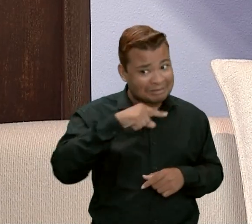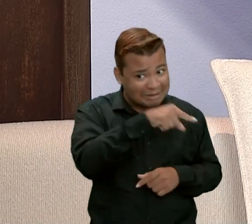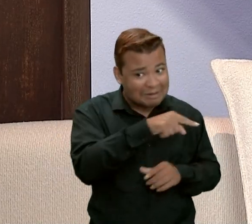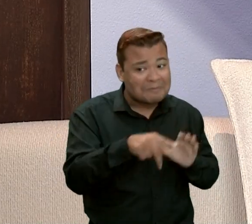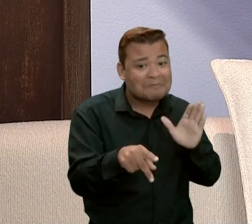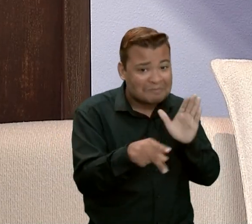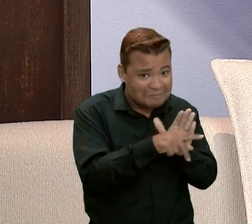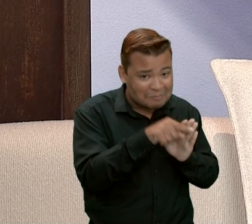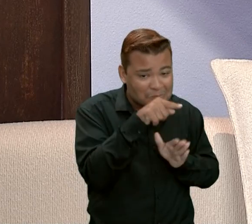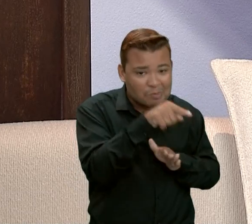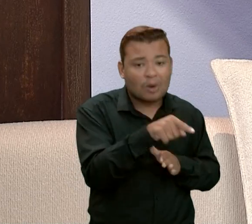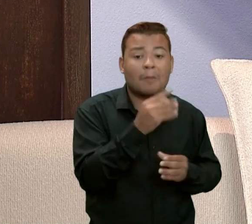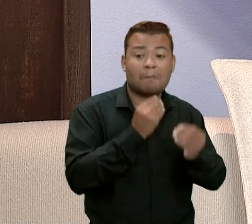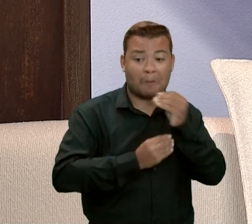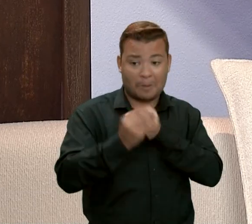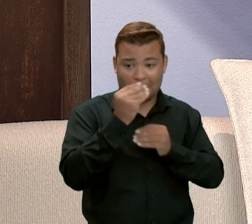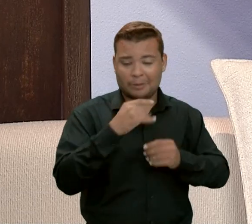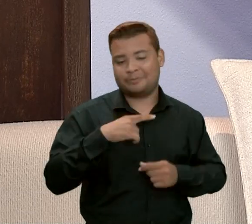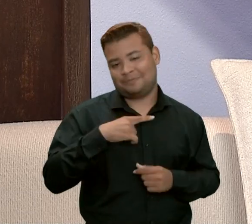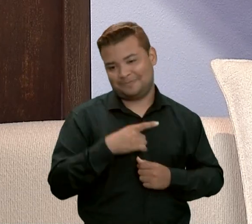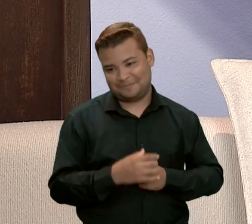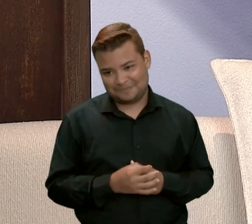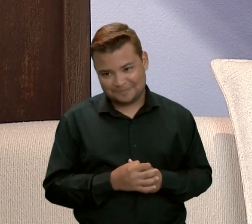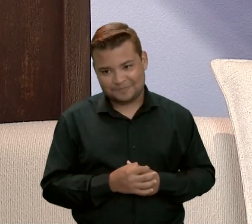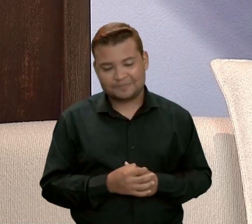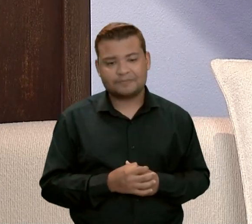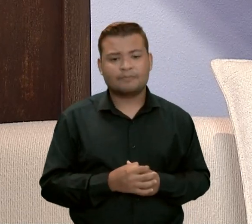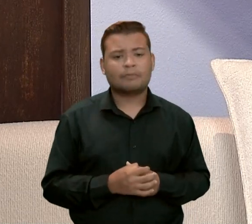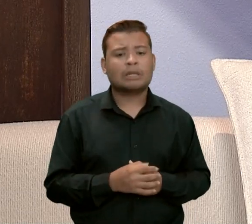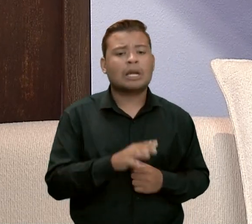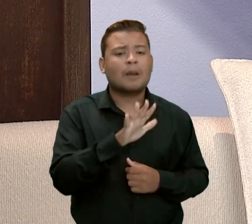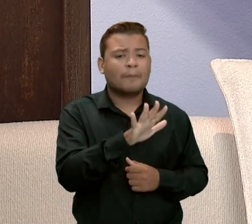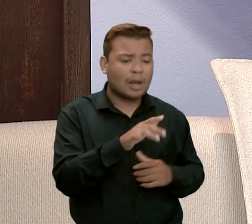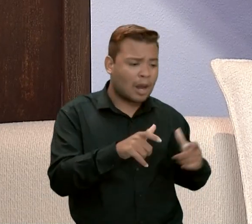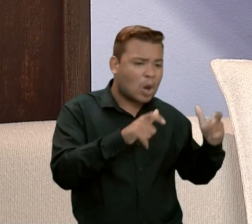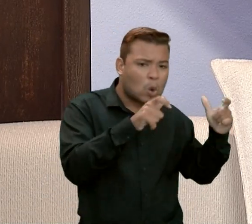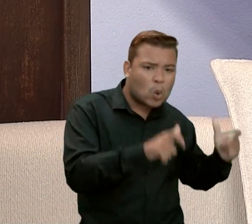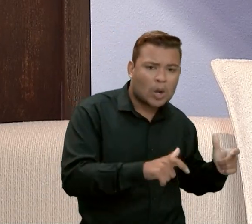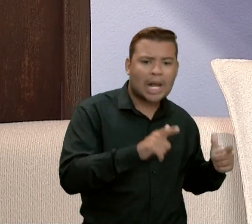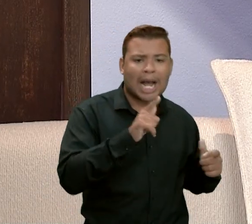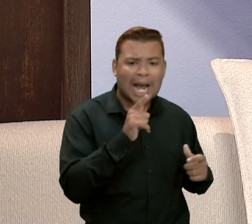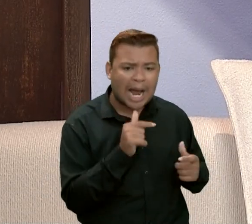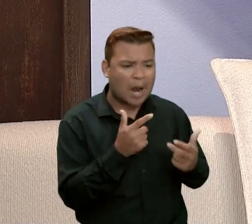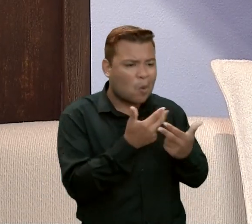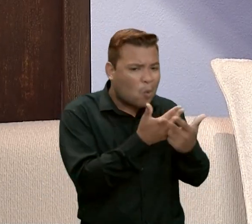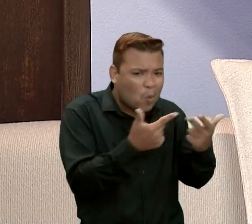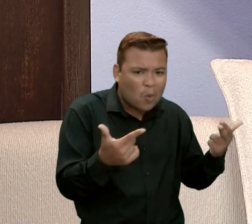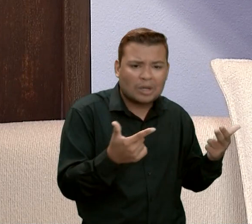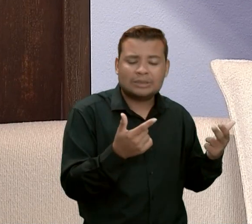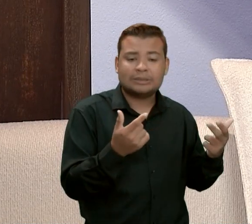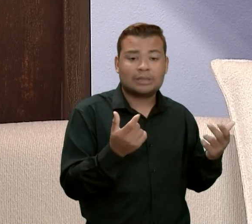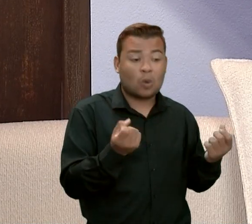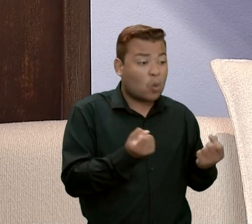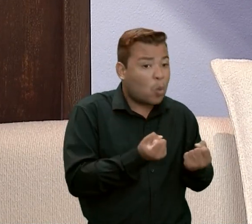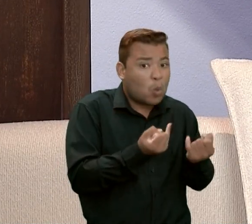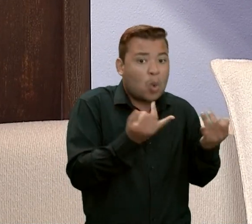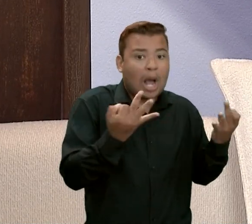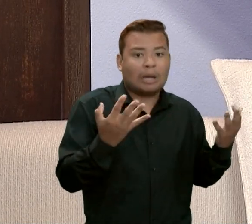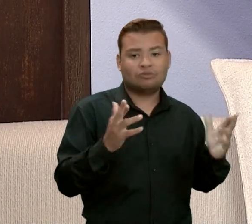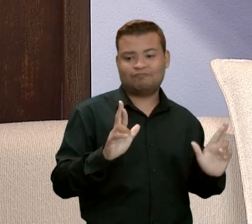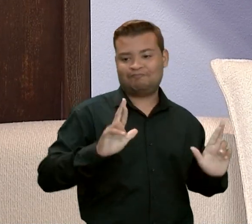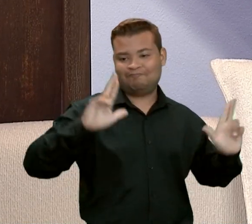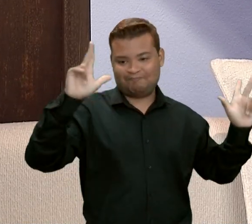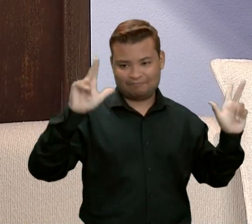são consumidas. É muito diferente a quantidade em todos os sentidos, né? Mas do ponto de